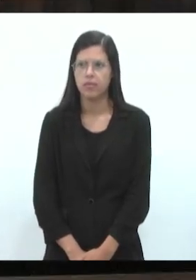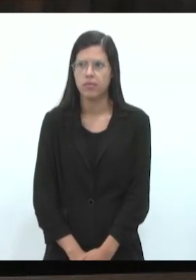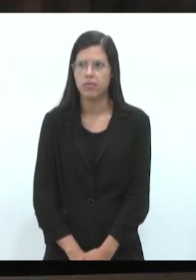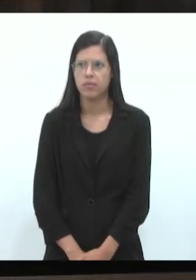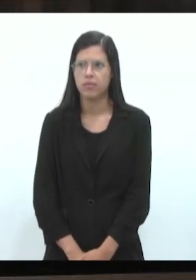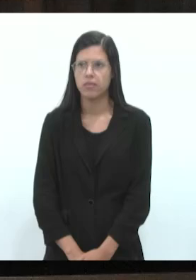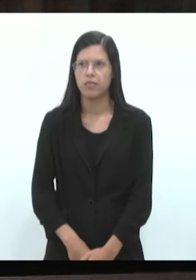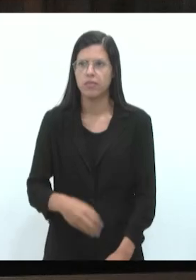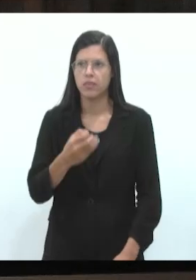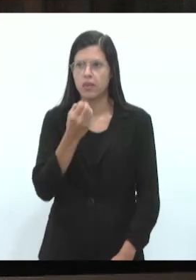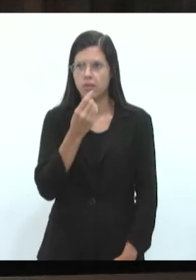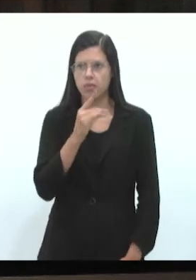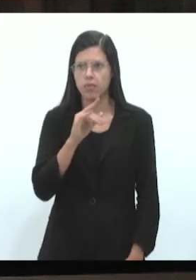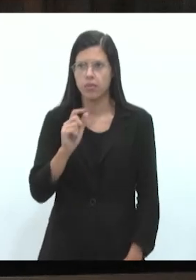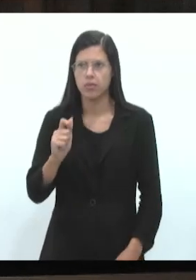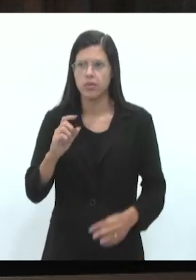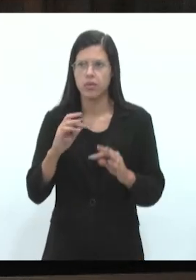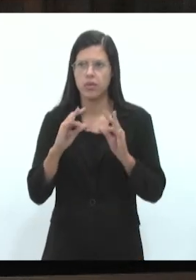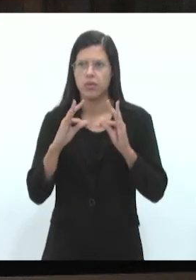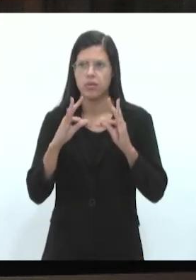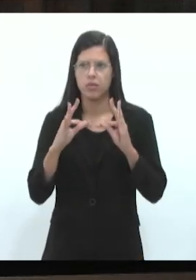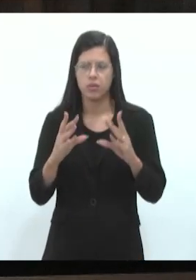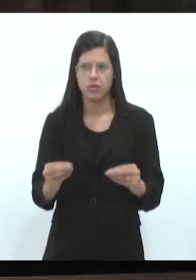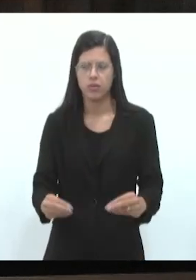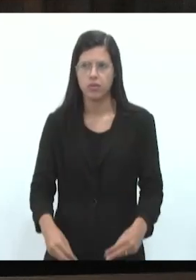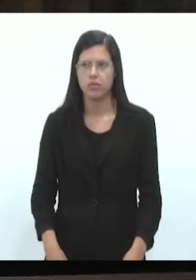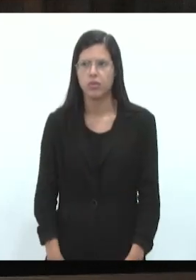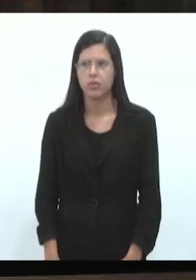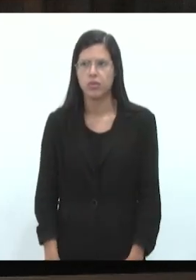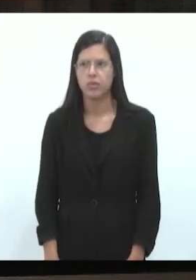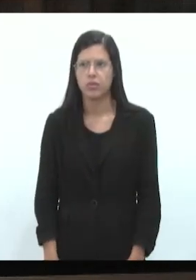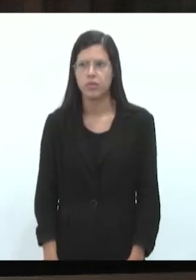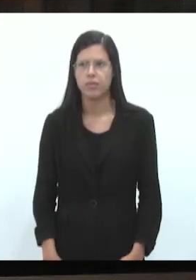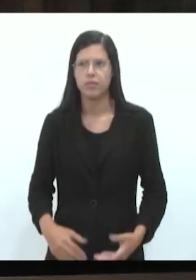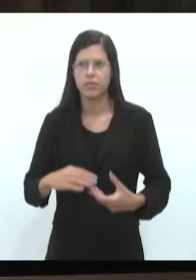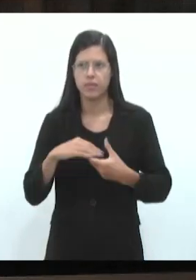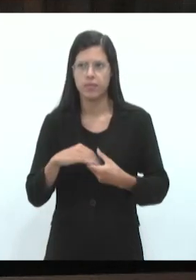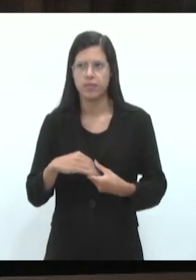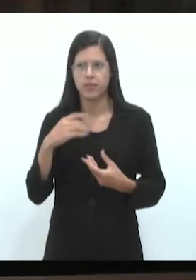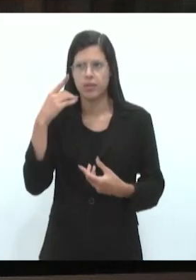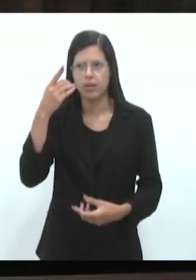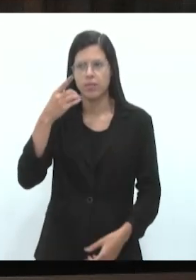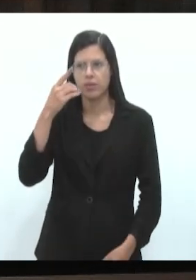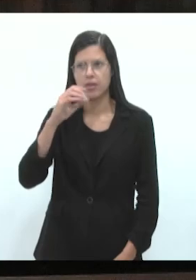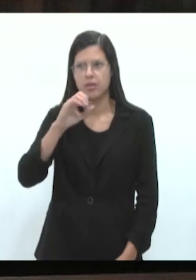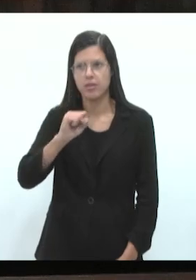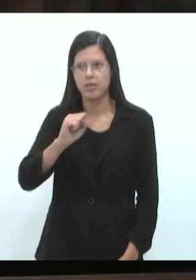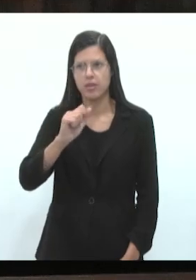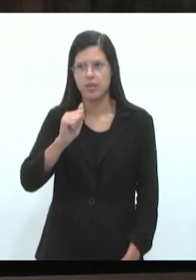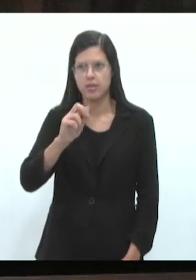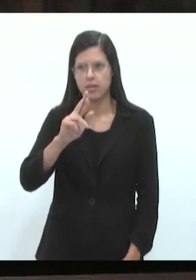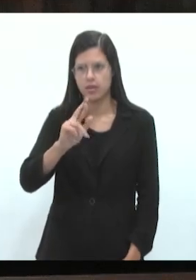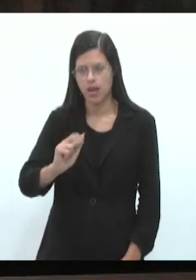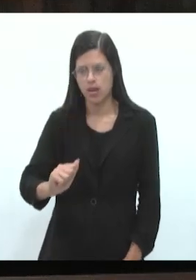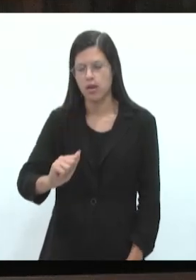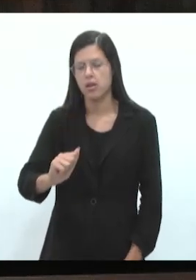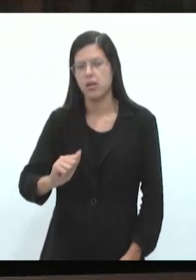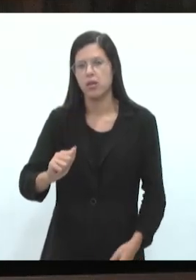Bom dia a todos e a todas. Saudar a nobre deputada Sara Pôncio, que